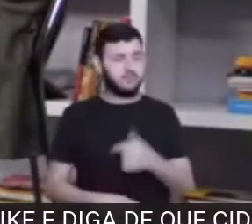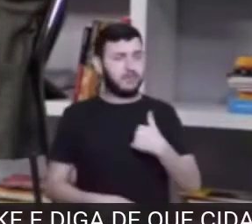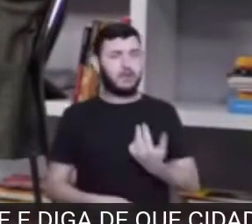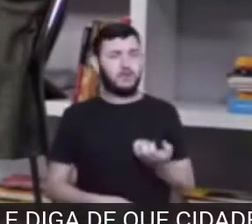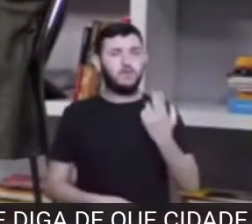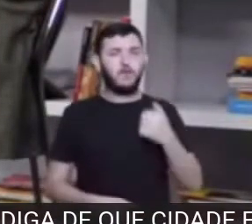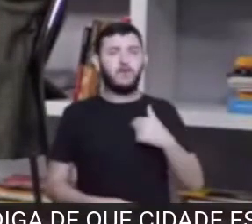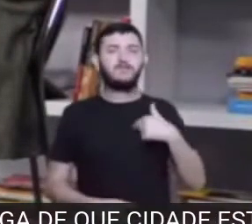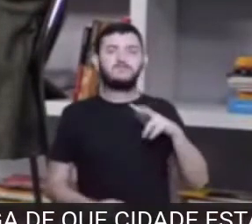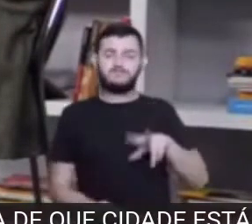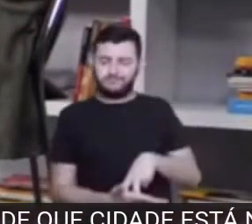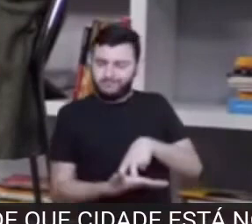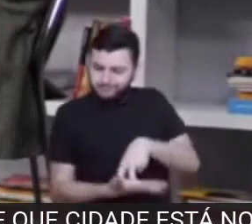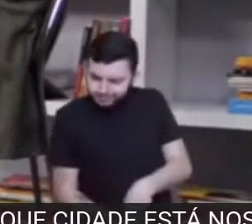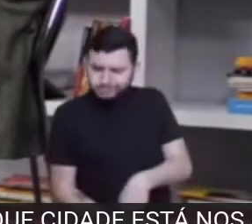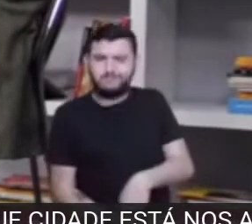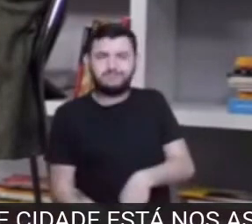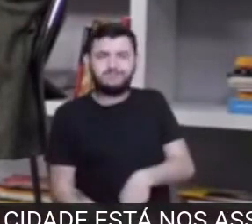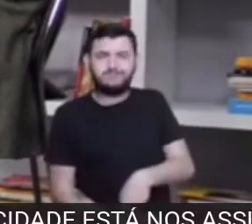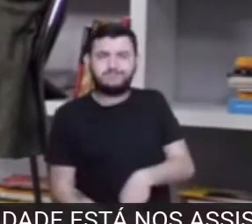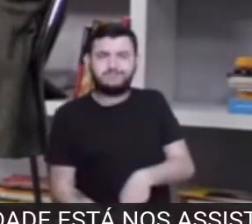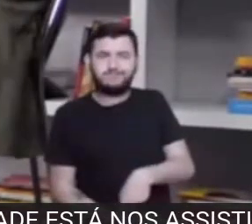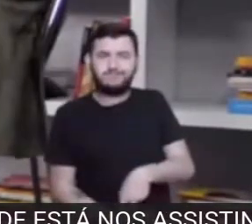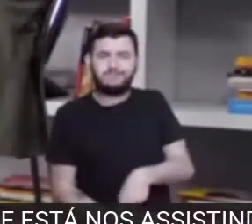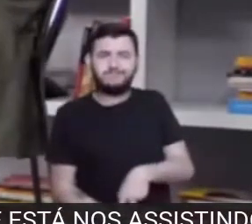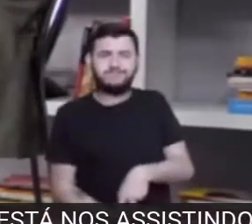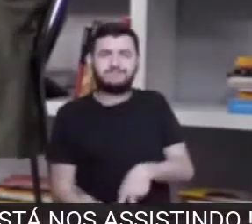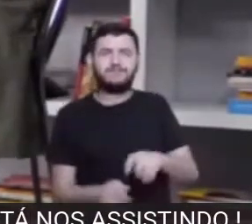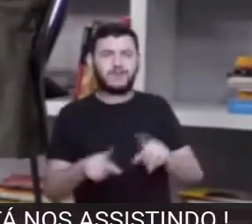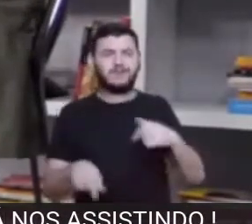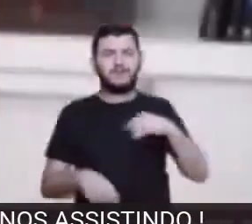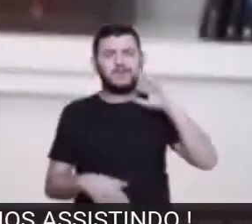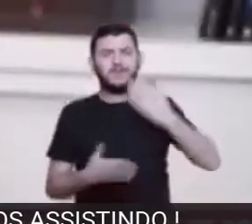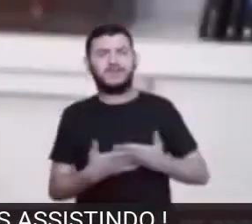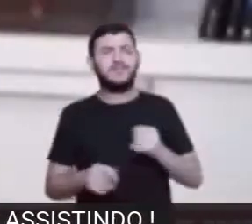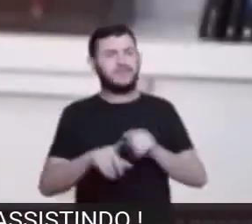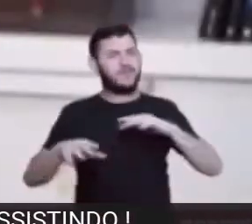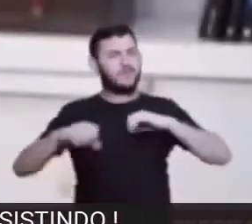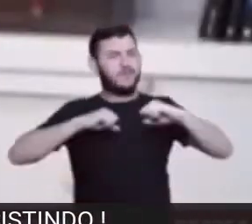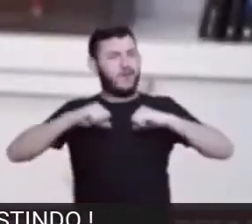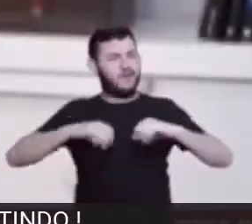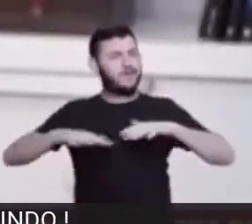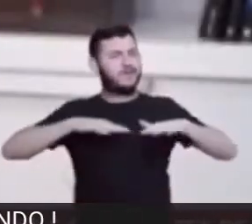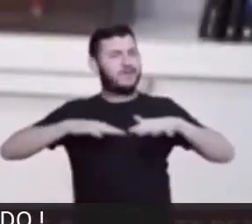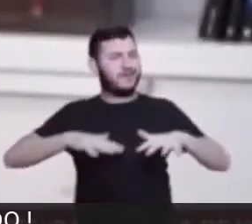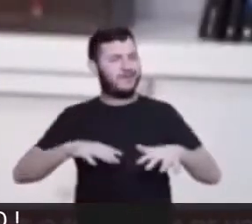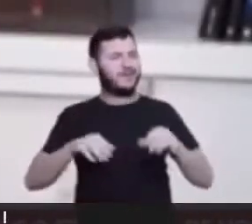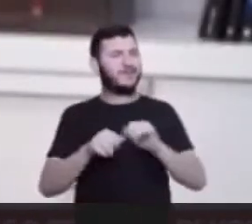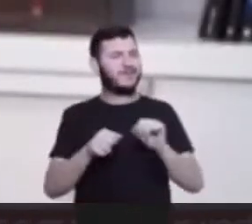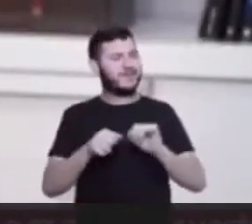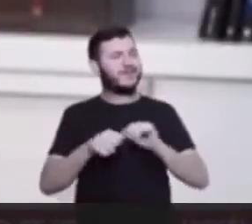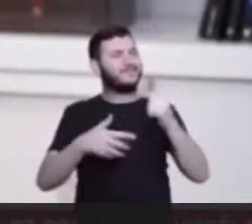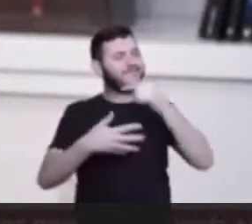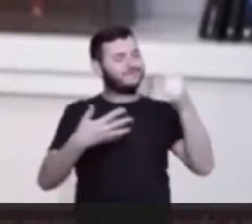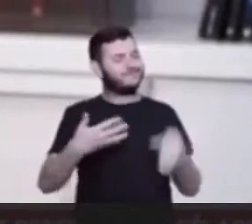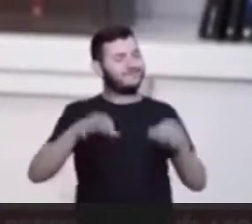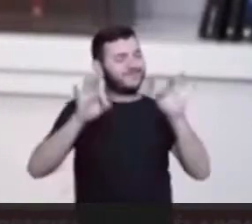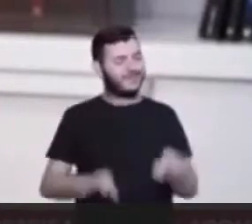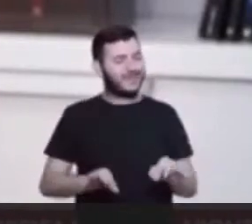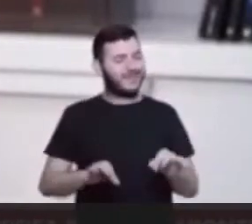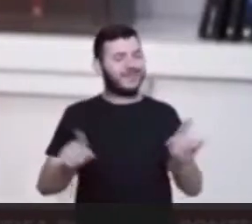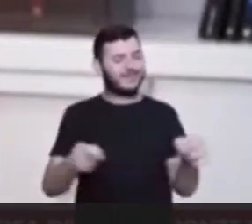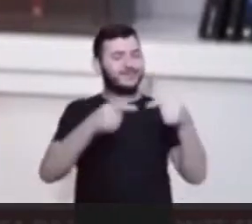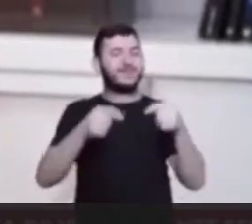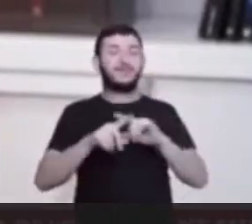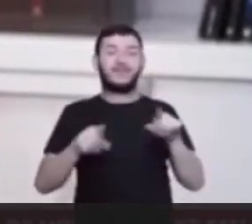eu acho que, por enquanto, o movimento está dando conta disso, está fazendo as coisas. E vamos tentar não dar o pretexto